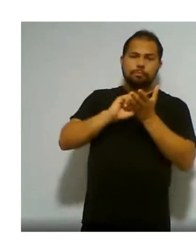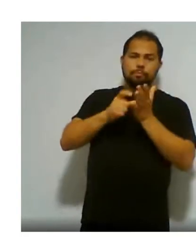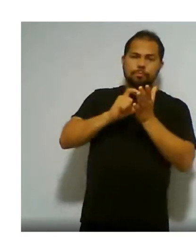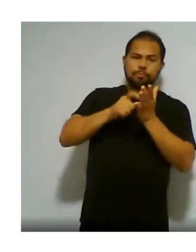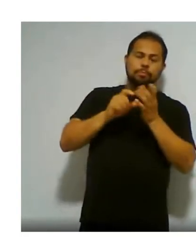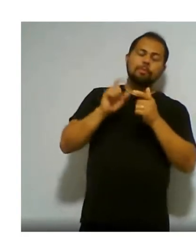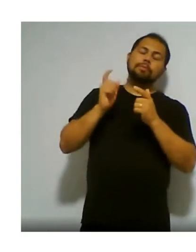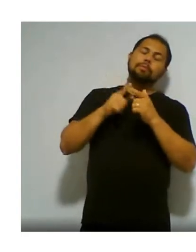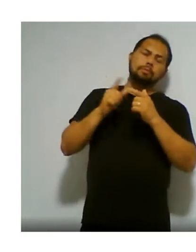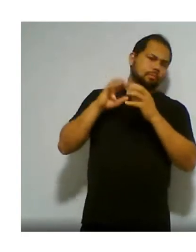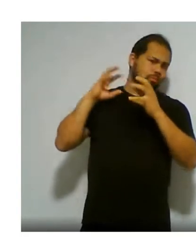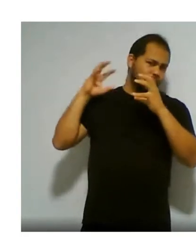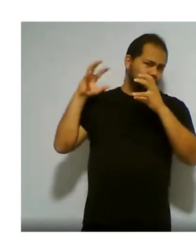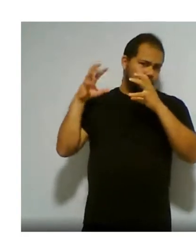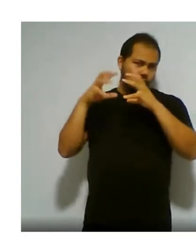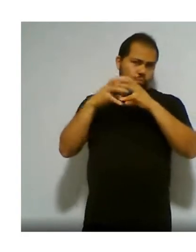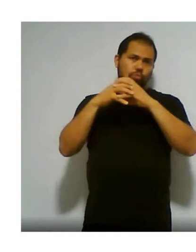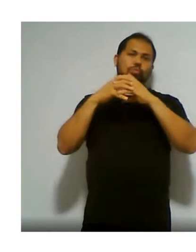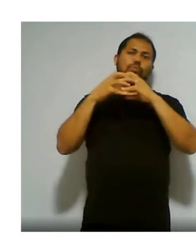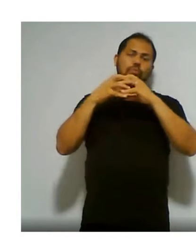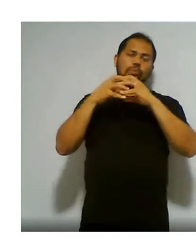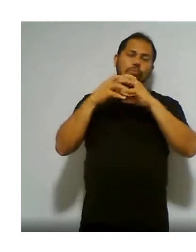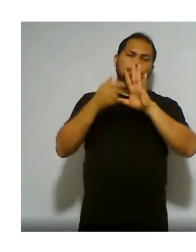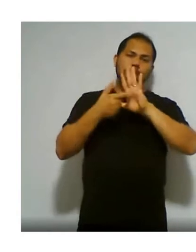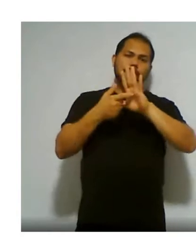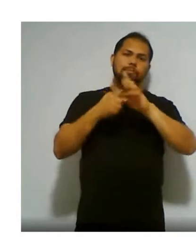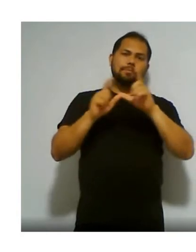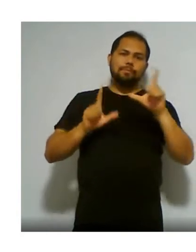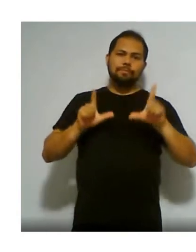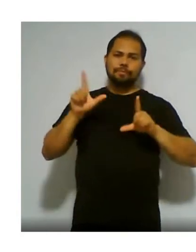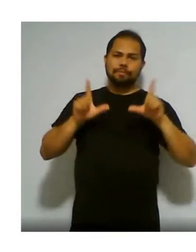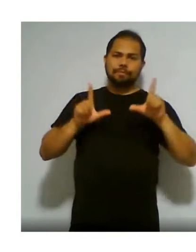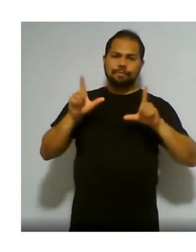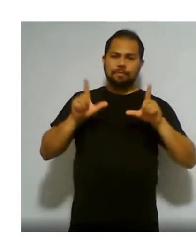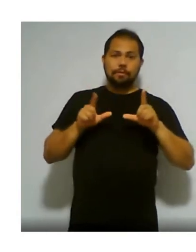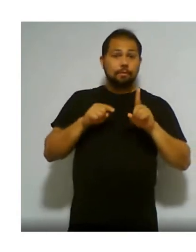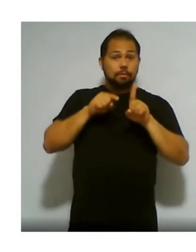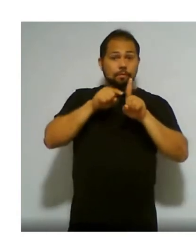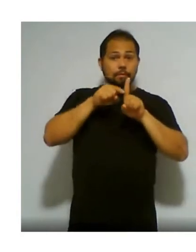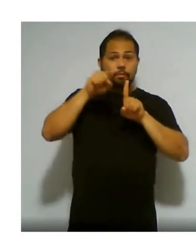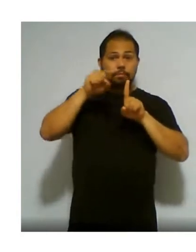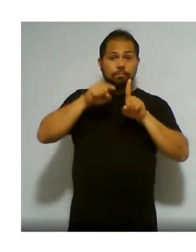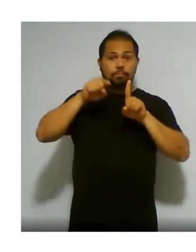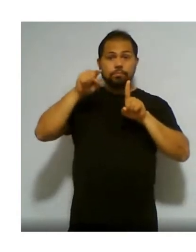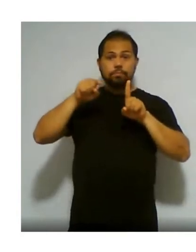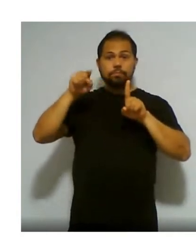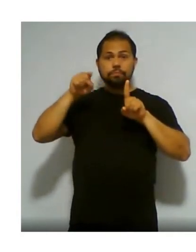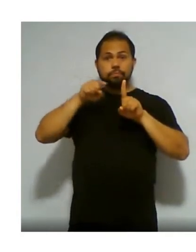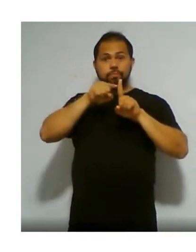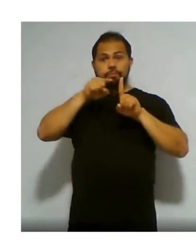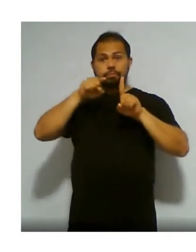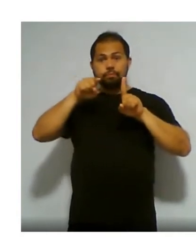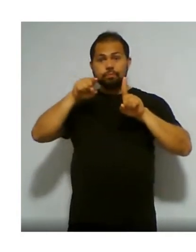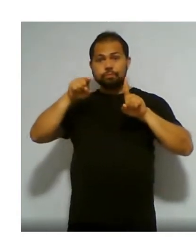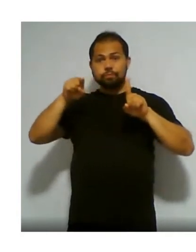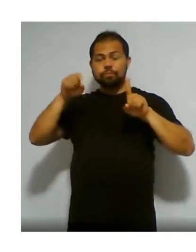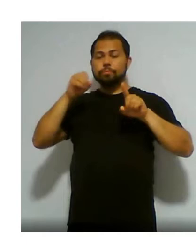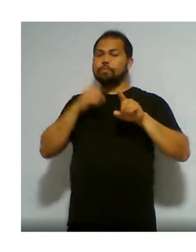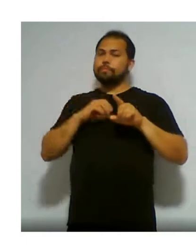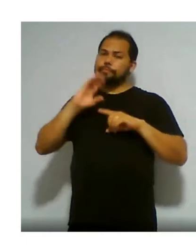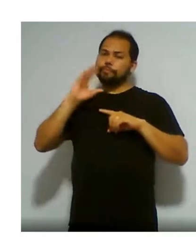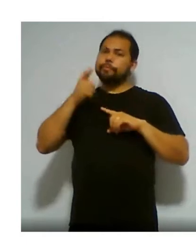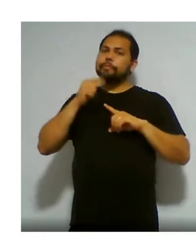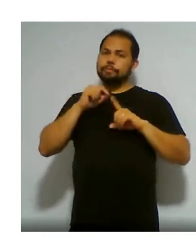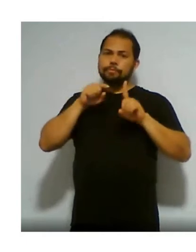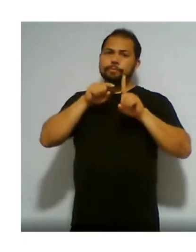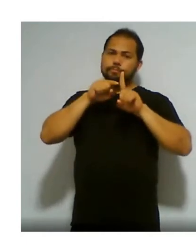Conecto todo mundo e ele mostra aqui na tela que se ele está medindo certinho. Isso, claro, a fonte tem que estar ligada, né, gente? Então ele está mostrando, está